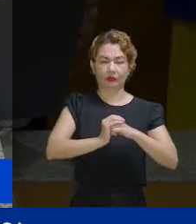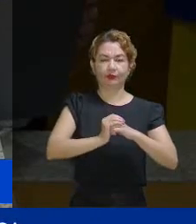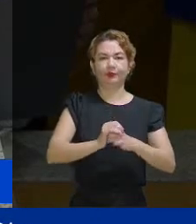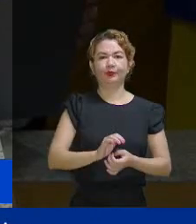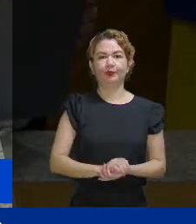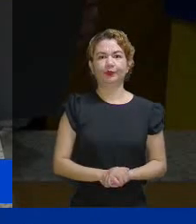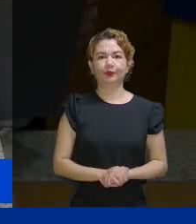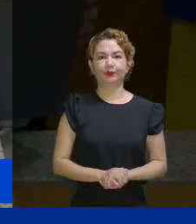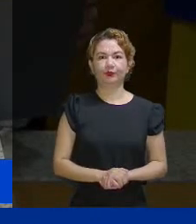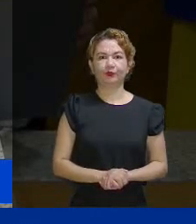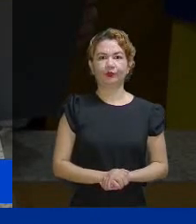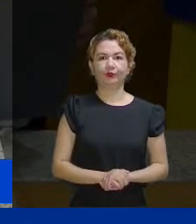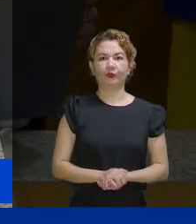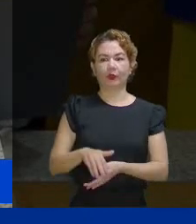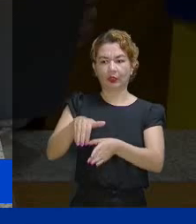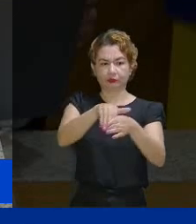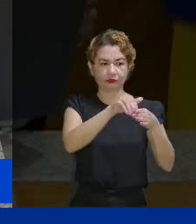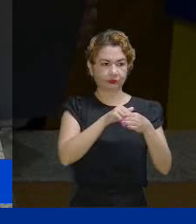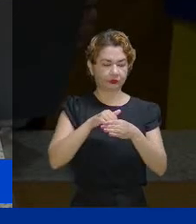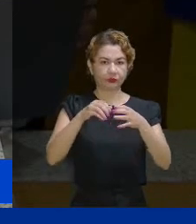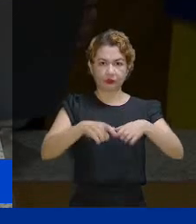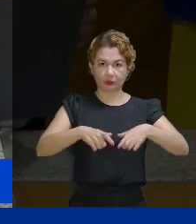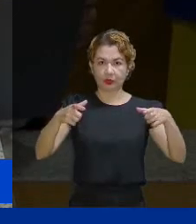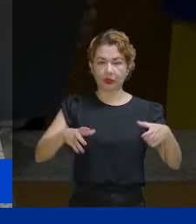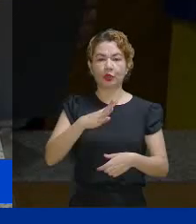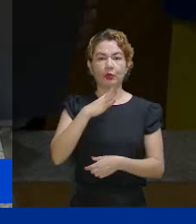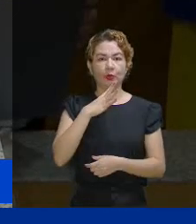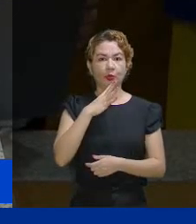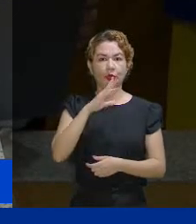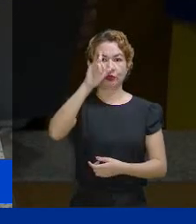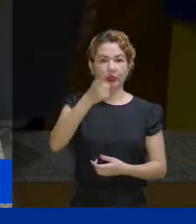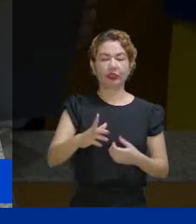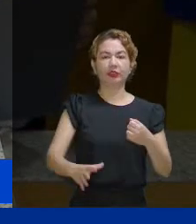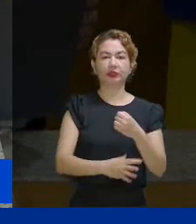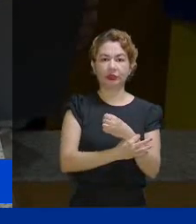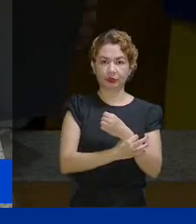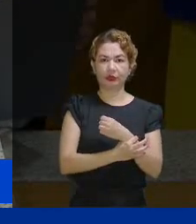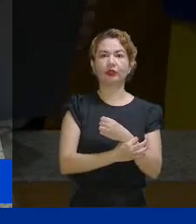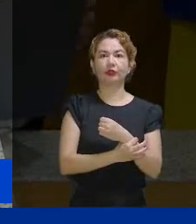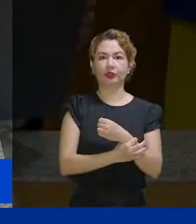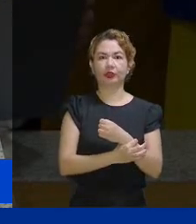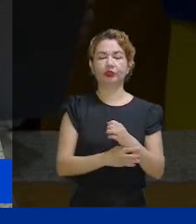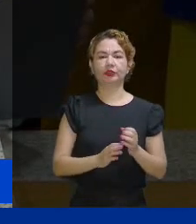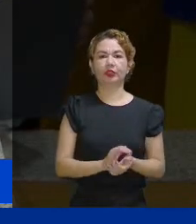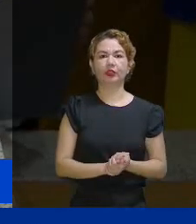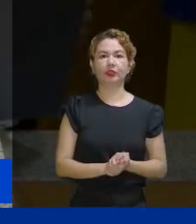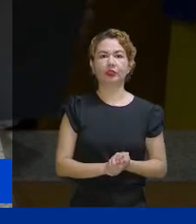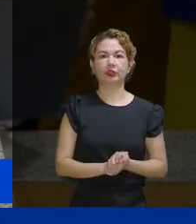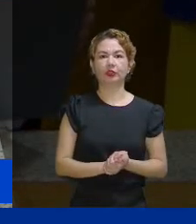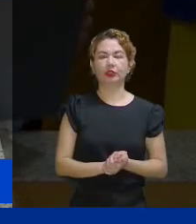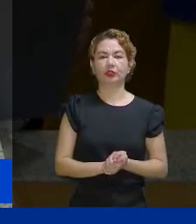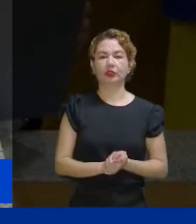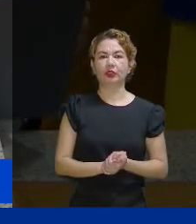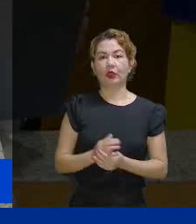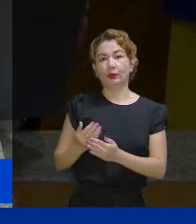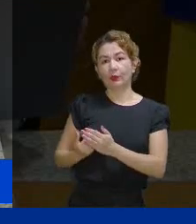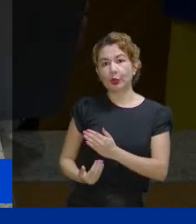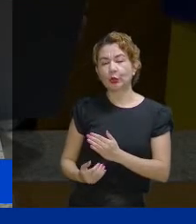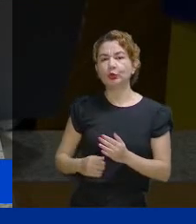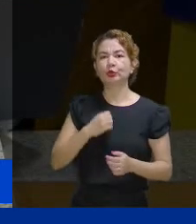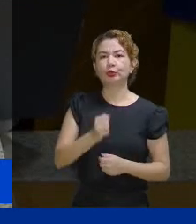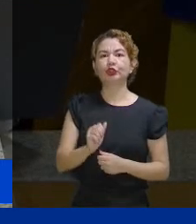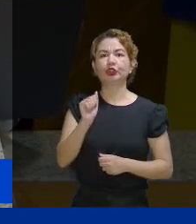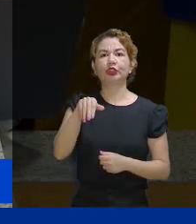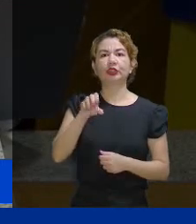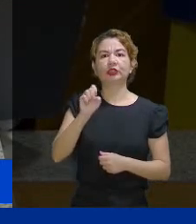Eleitoral do Amapá, por maioria, conheceu do mandado de segurança, vencido o juiz Anselmo Gonçalves, que